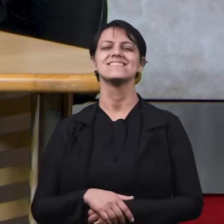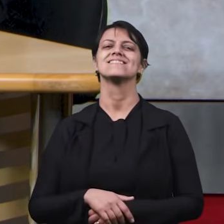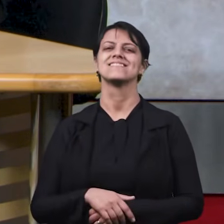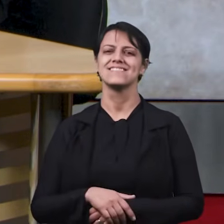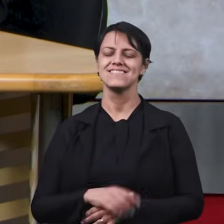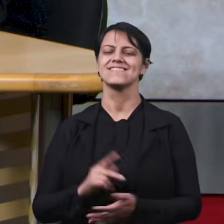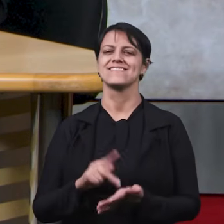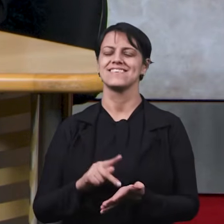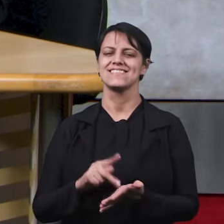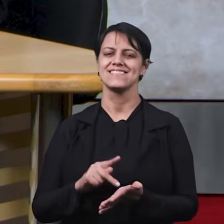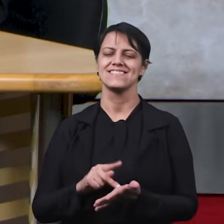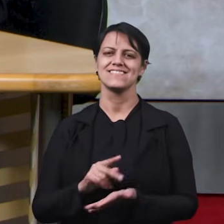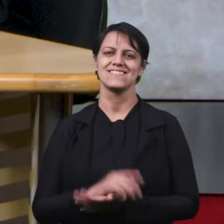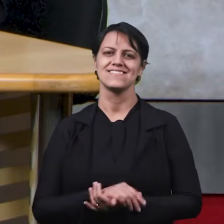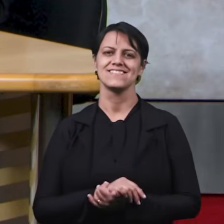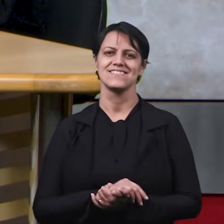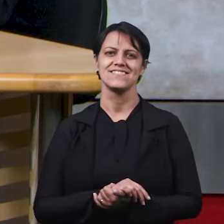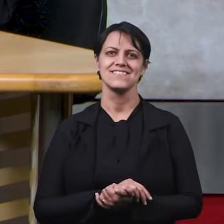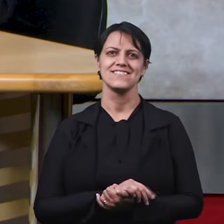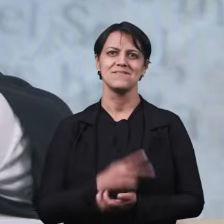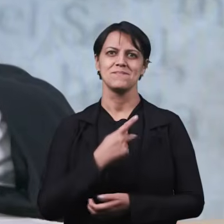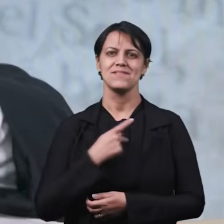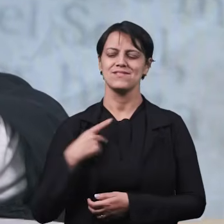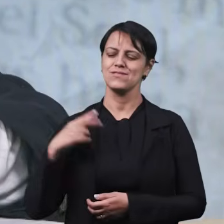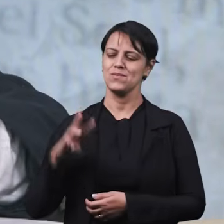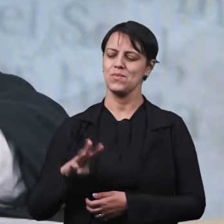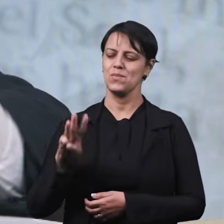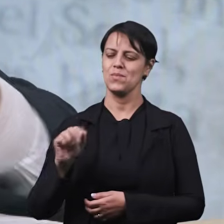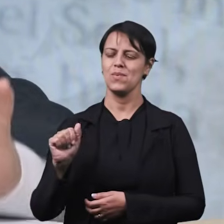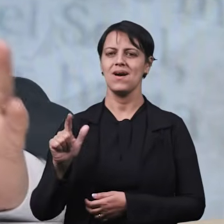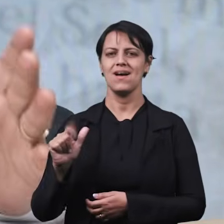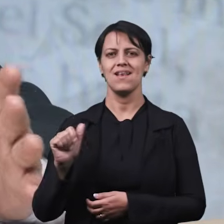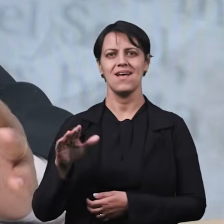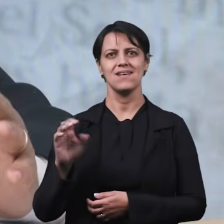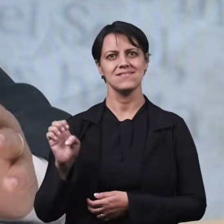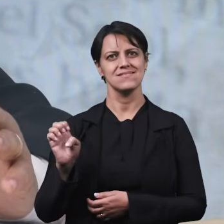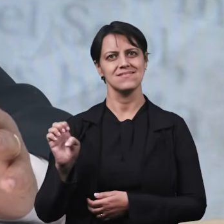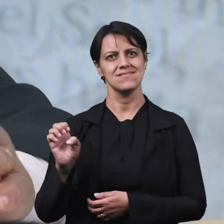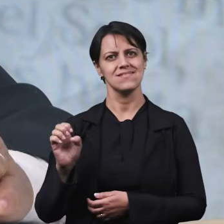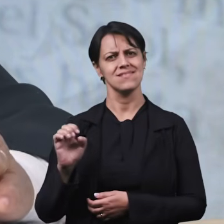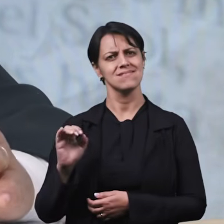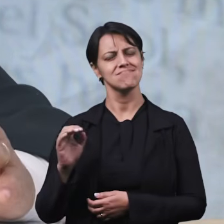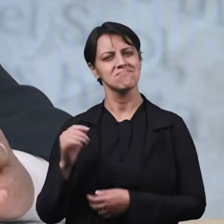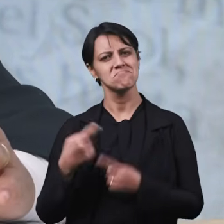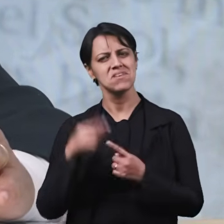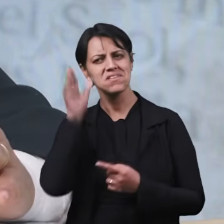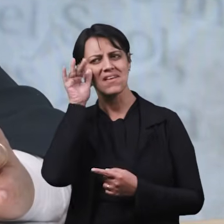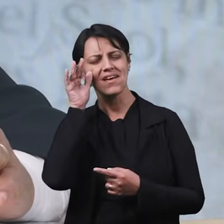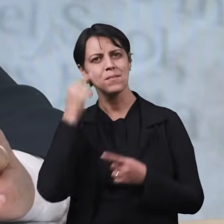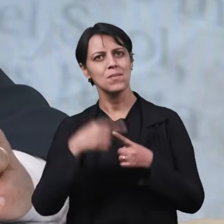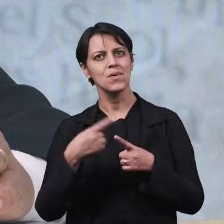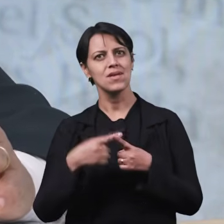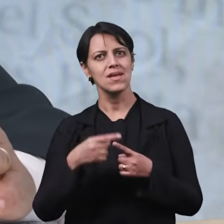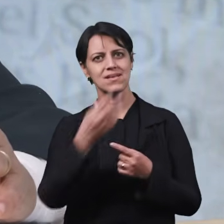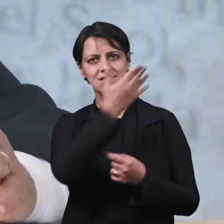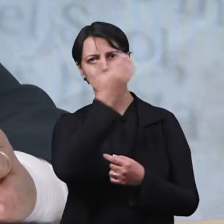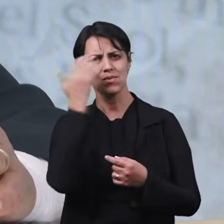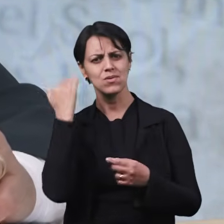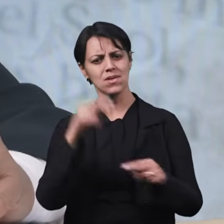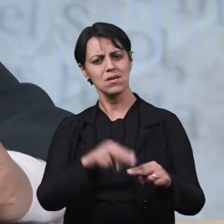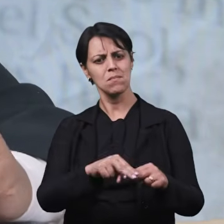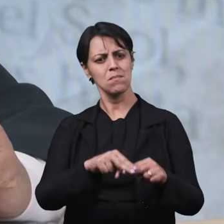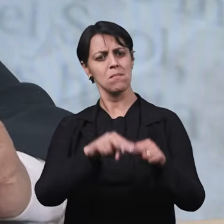verdade, Pastor Wallace. E é interessante nós vermos, o próprio nome do programa já diz, sabedoria para viver